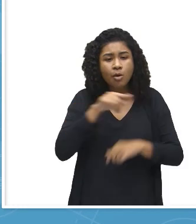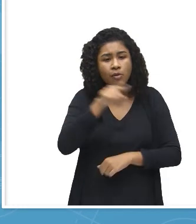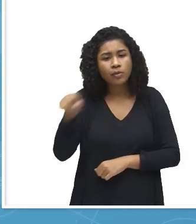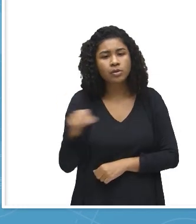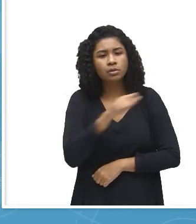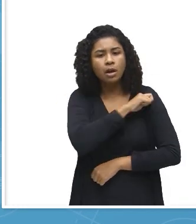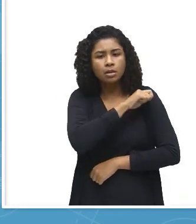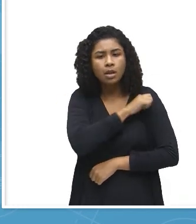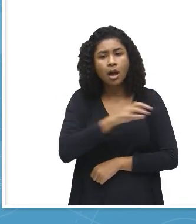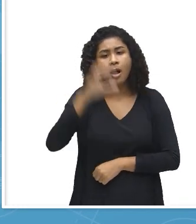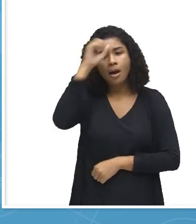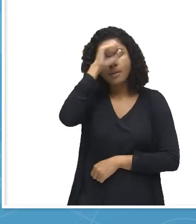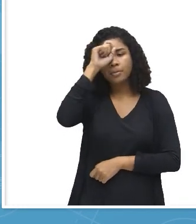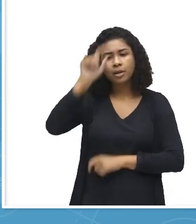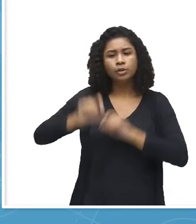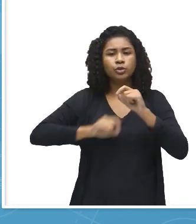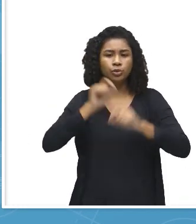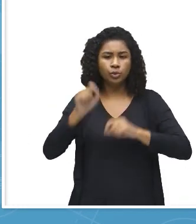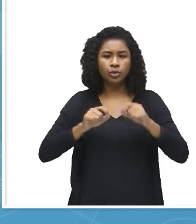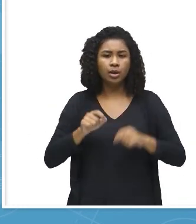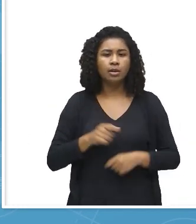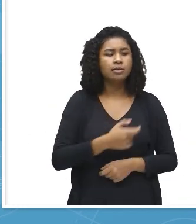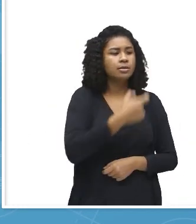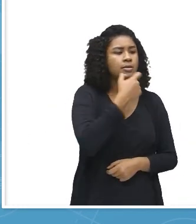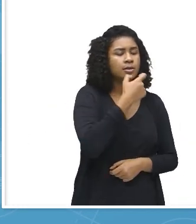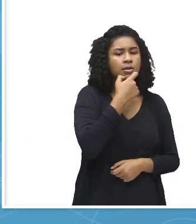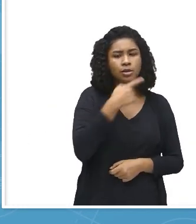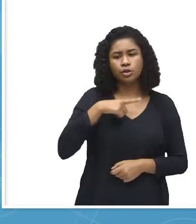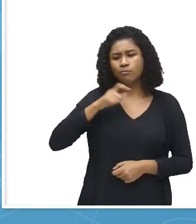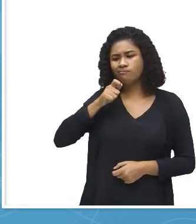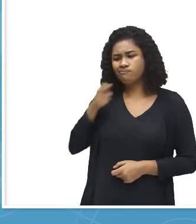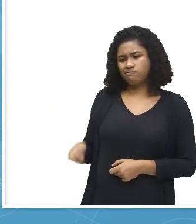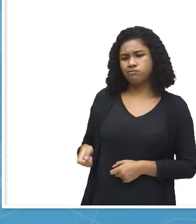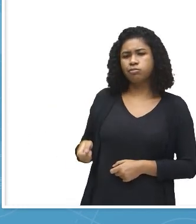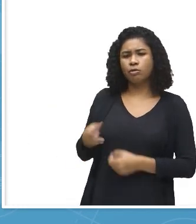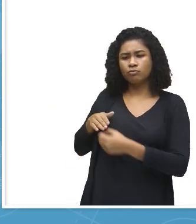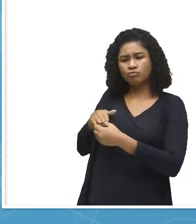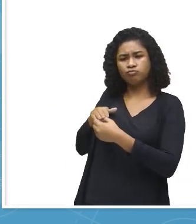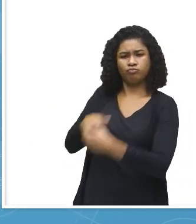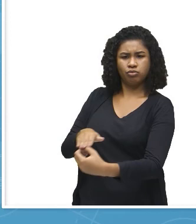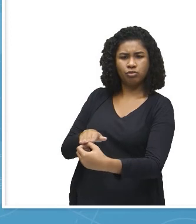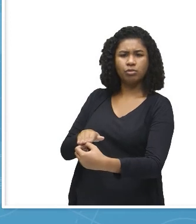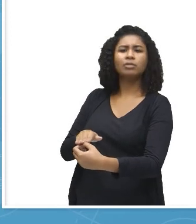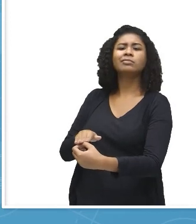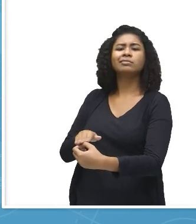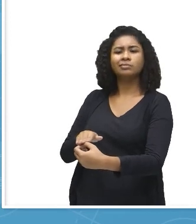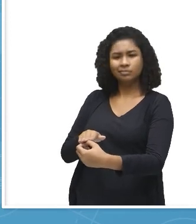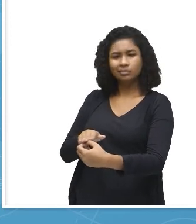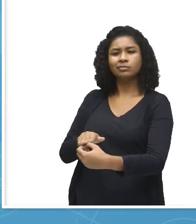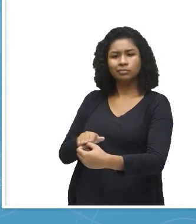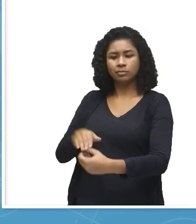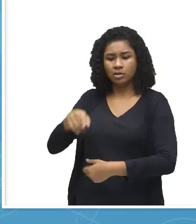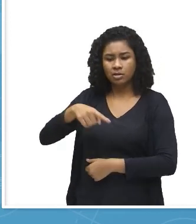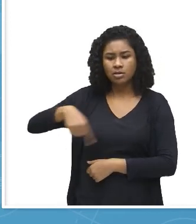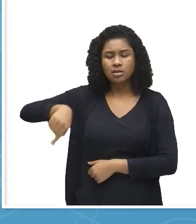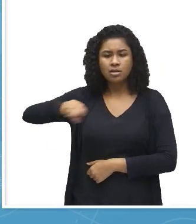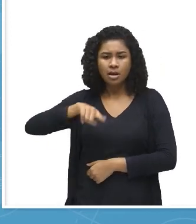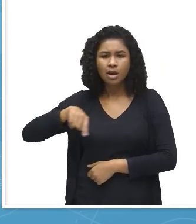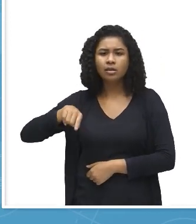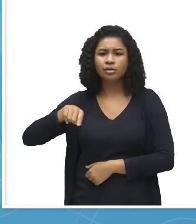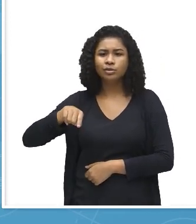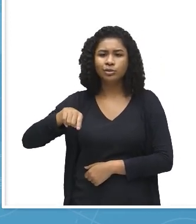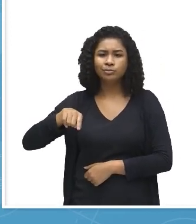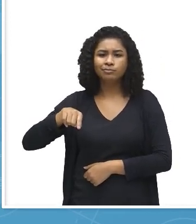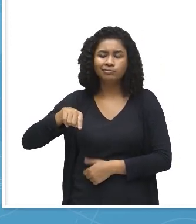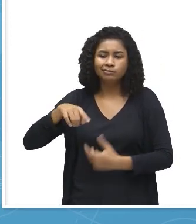compreensão de que o domínio inglês sobre o povo indiano foi violento e muito opressor, e que quando esse domínio invadiu as